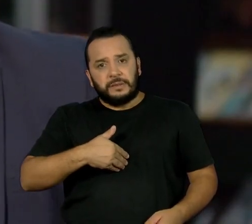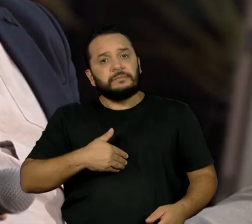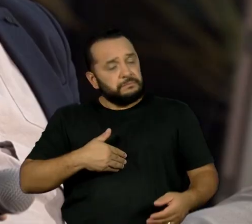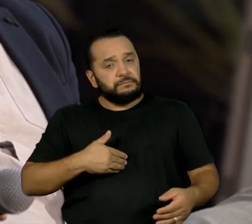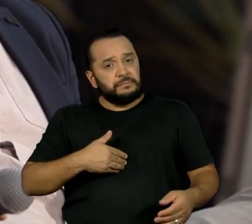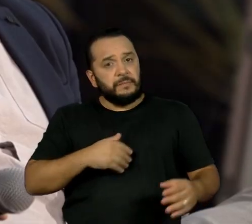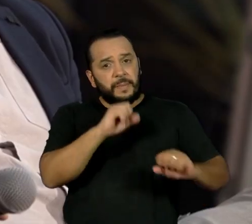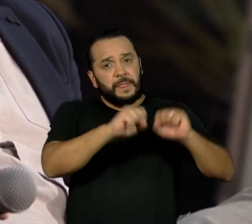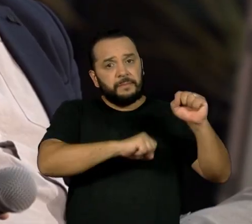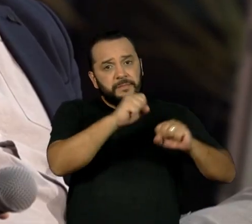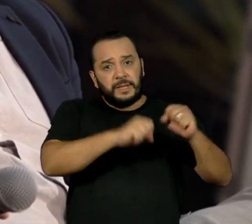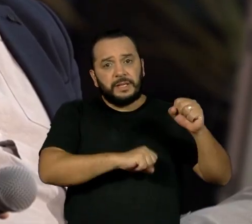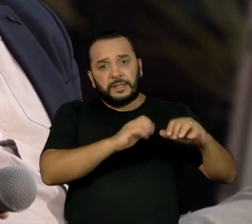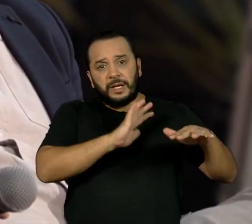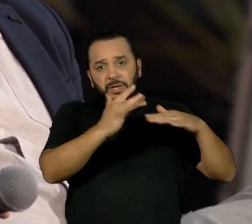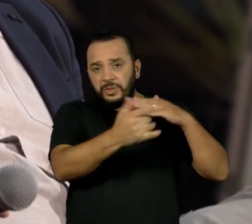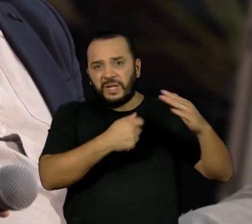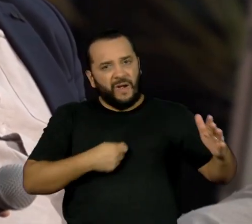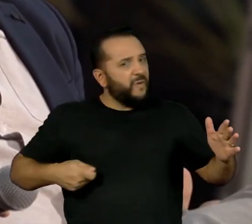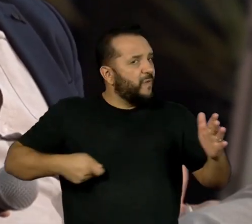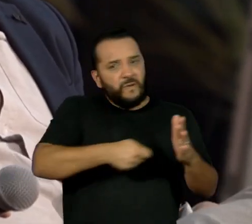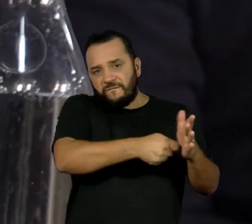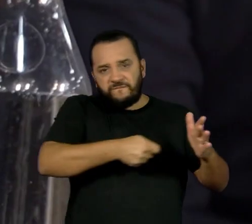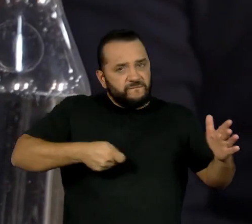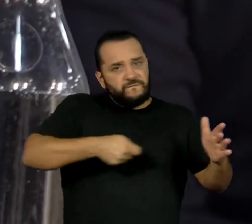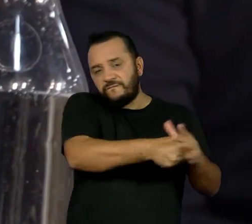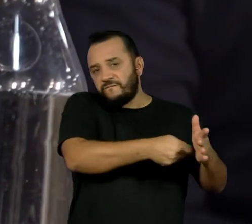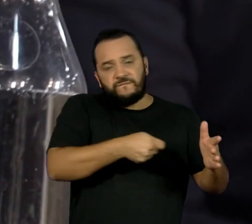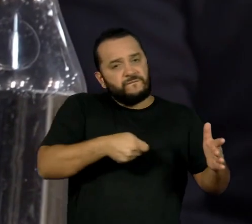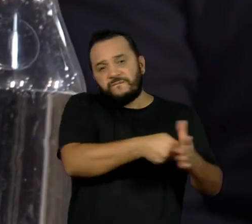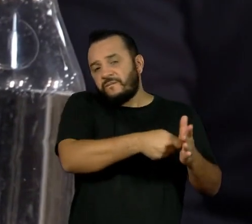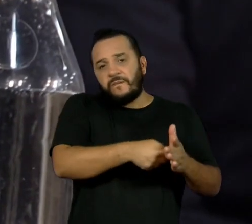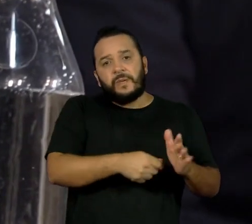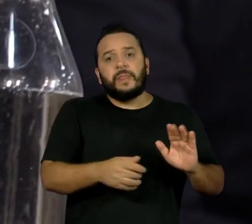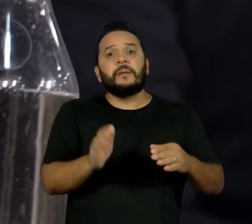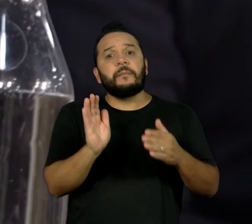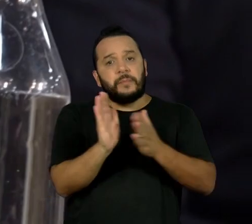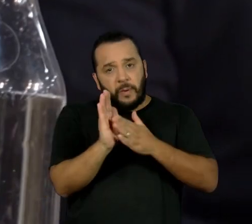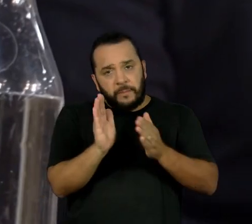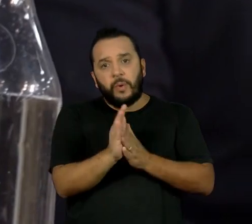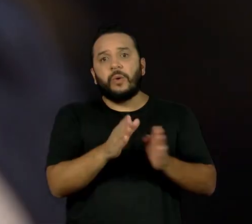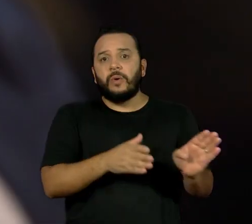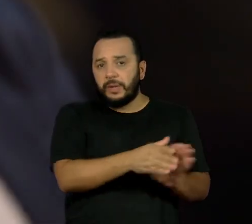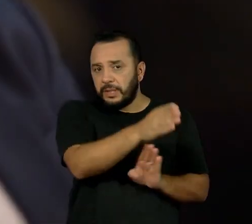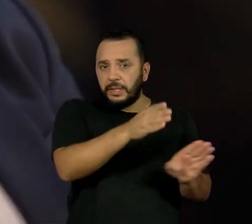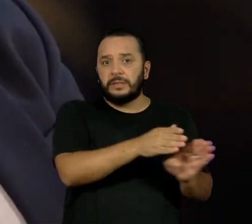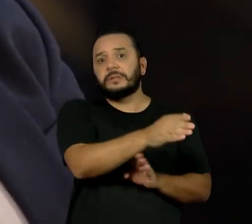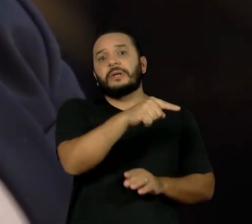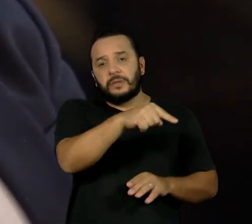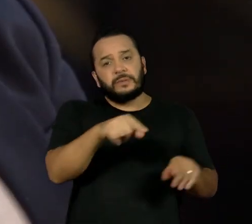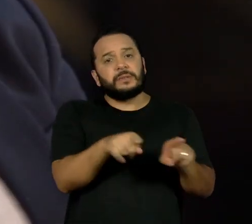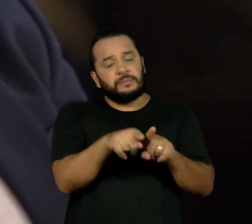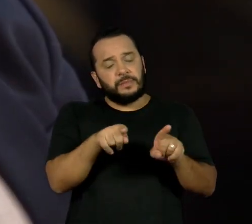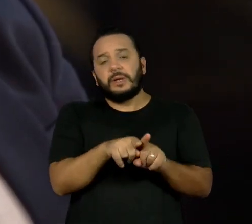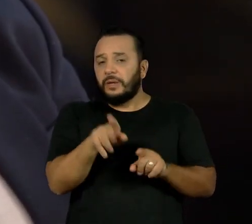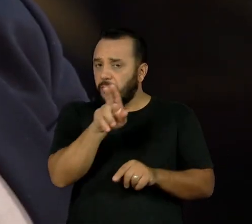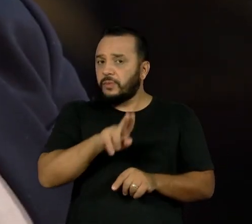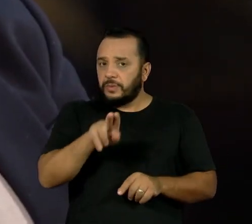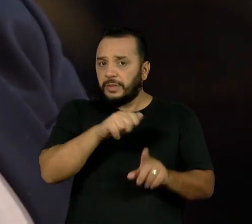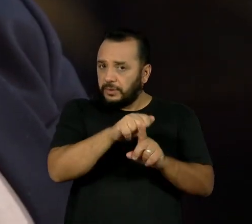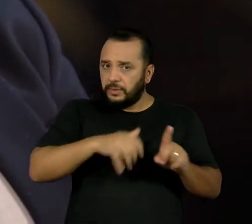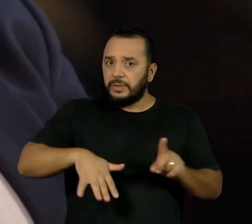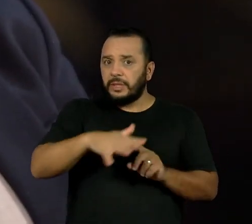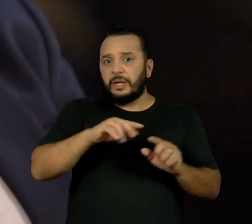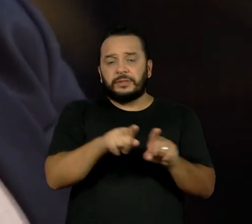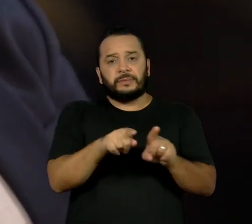empresas e também propor padrões éticos ou orientações que sejam úteis para a sociedade civil e para o governo.